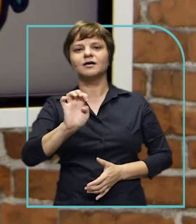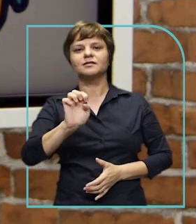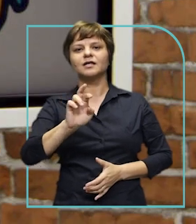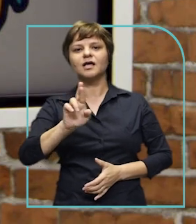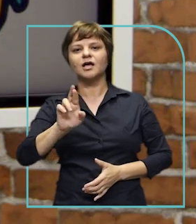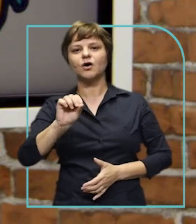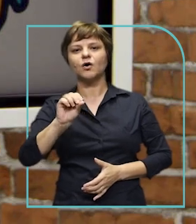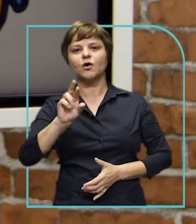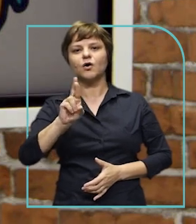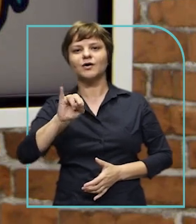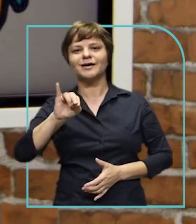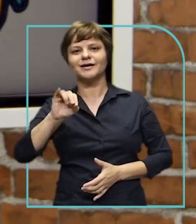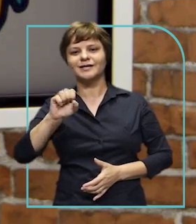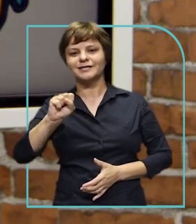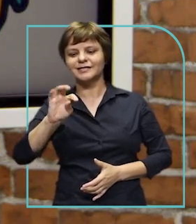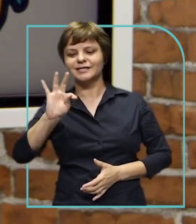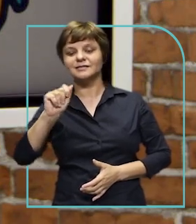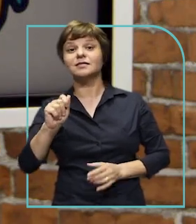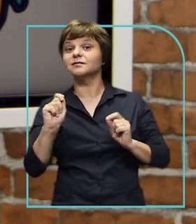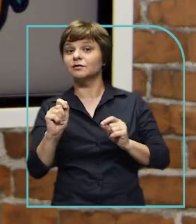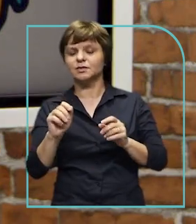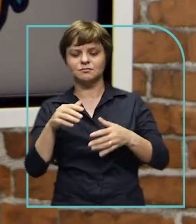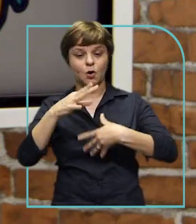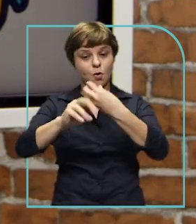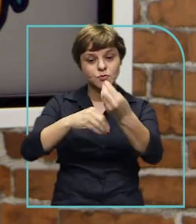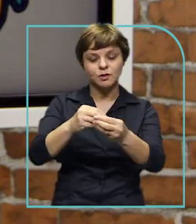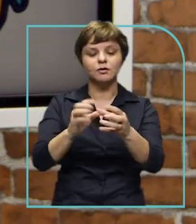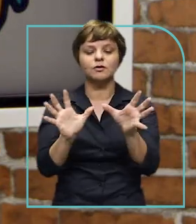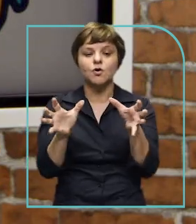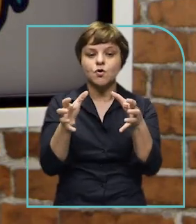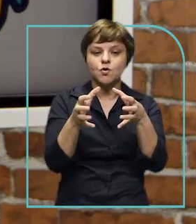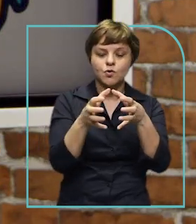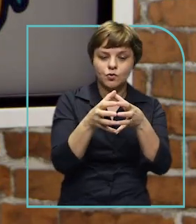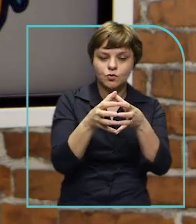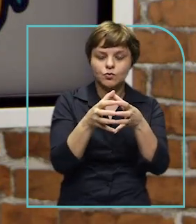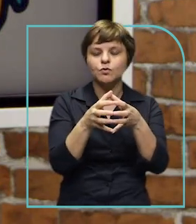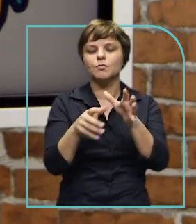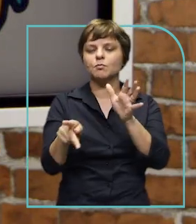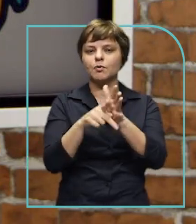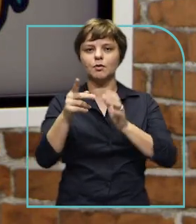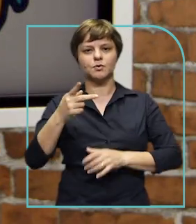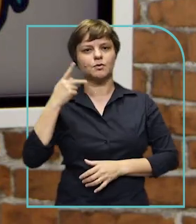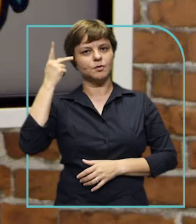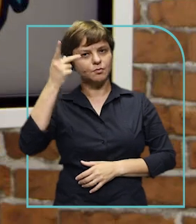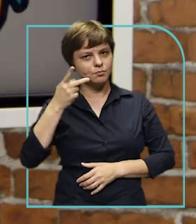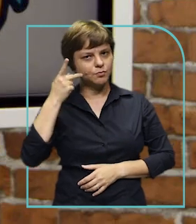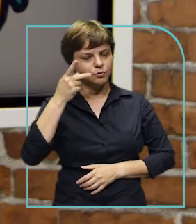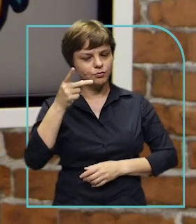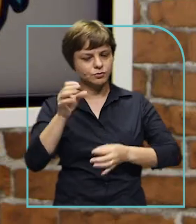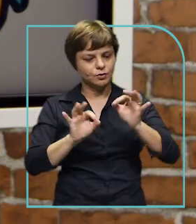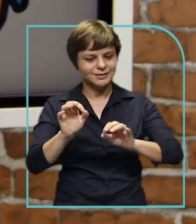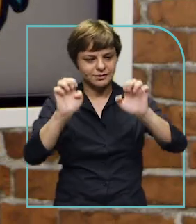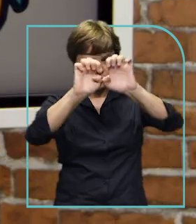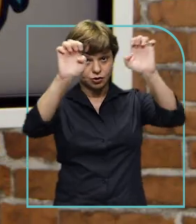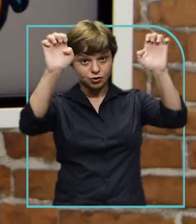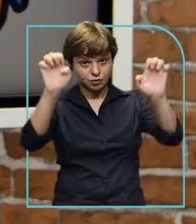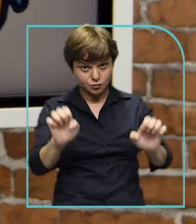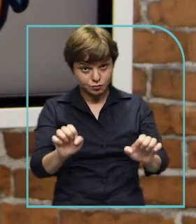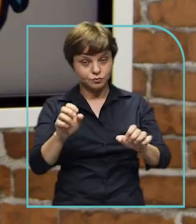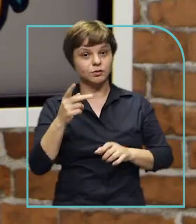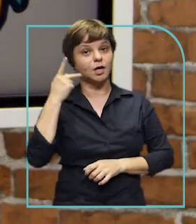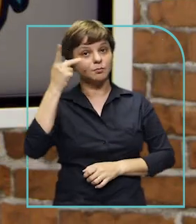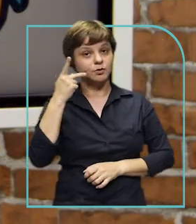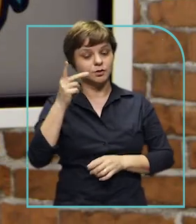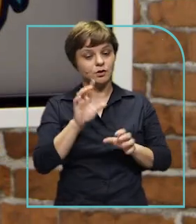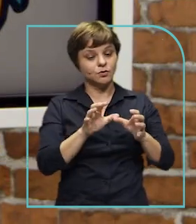o Talibã, que é um conjunto político, né, criado ali como uma estrutura política,